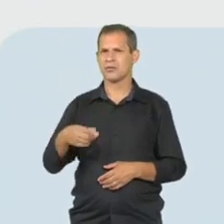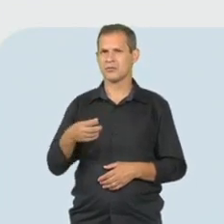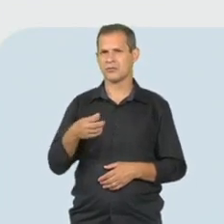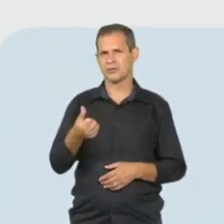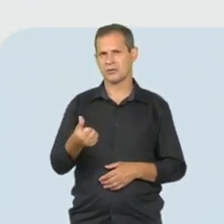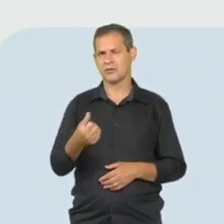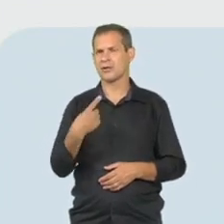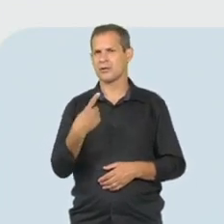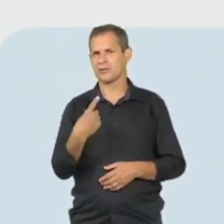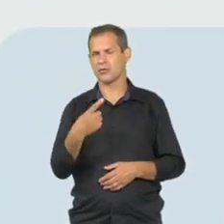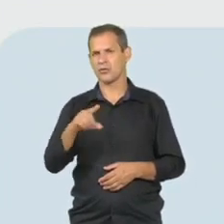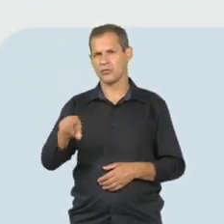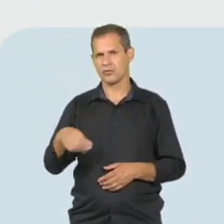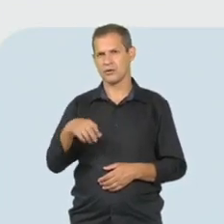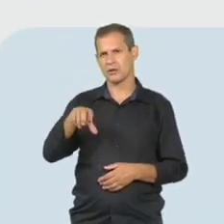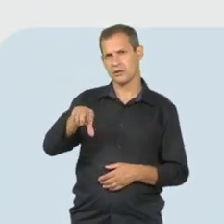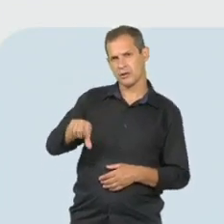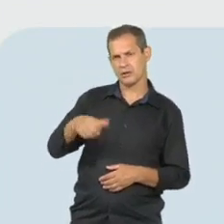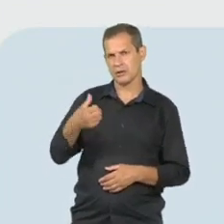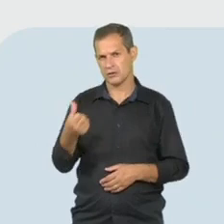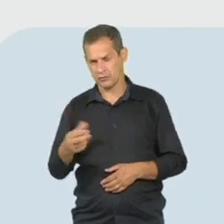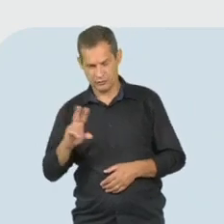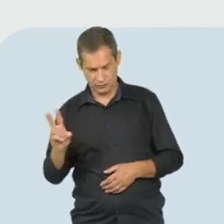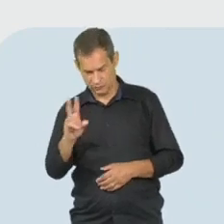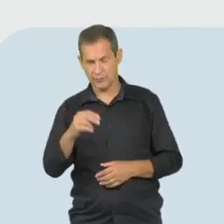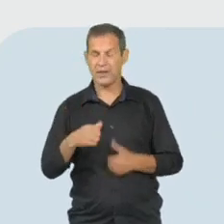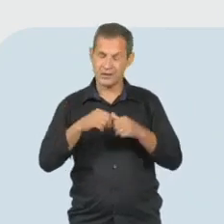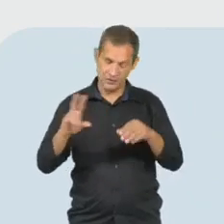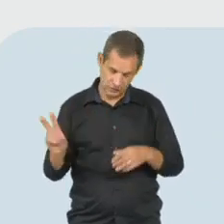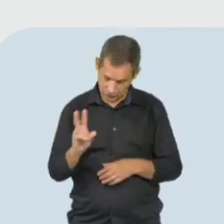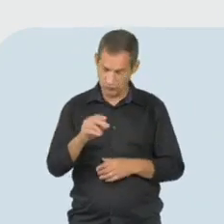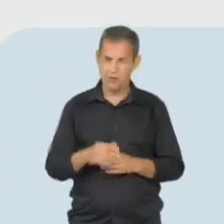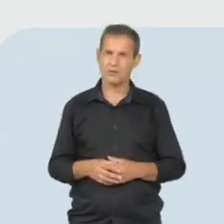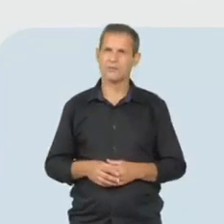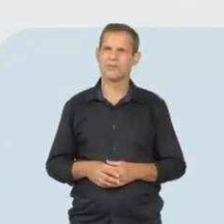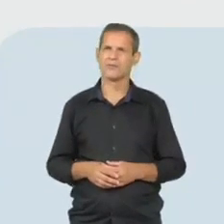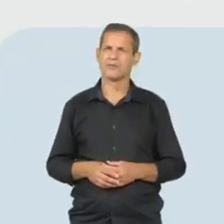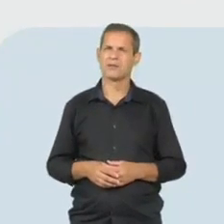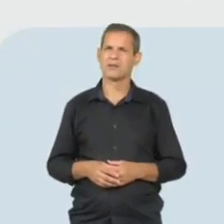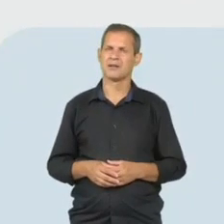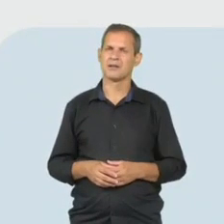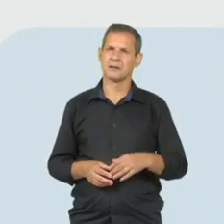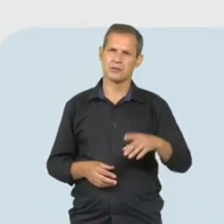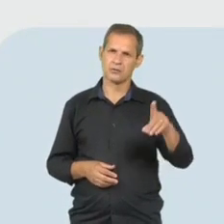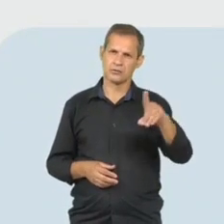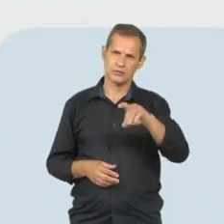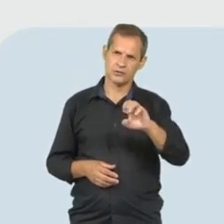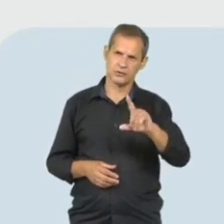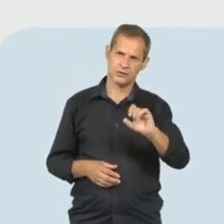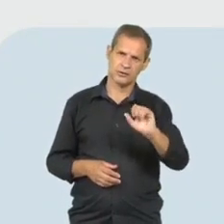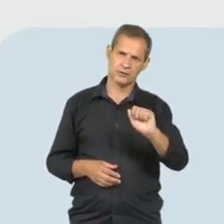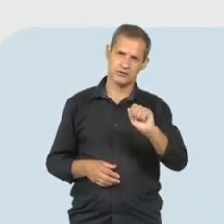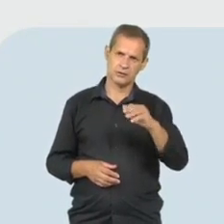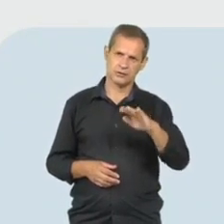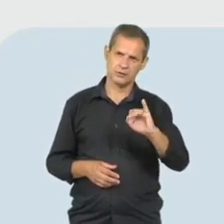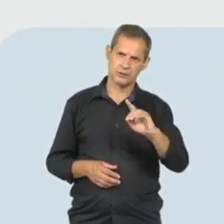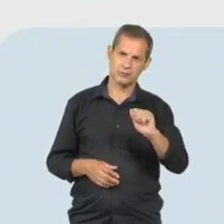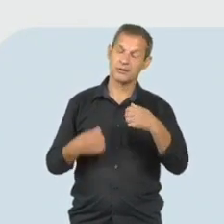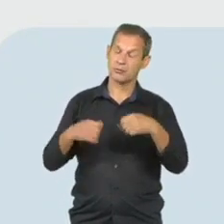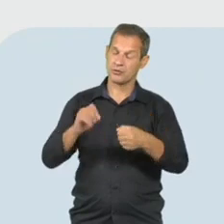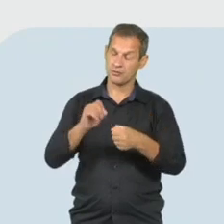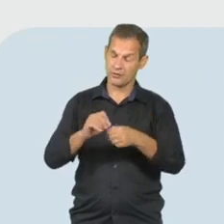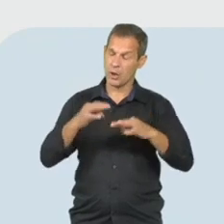seja, 1,96, que é o valor. Esse valor é o valor do Z lambda. É o Z lambda que eu preciso para